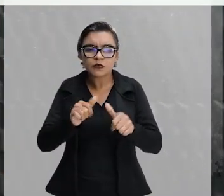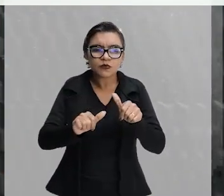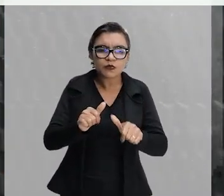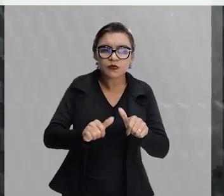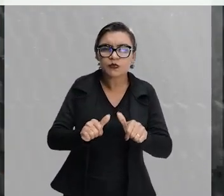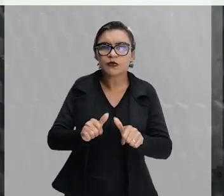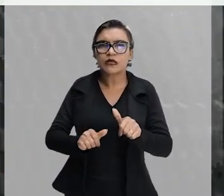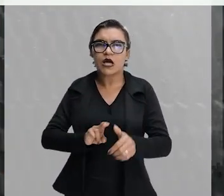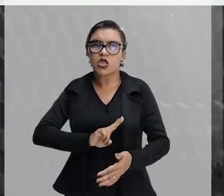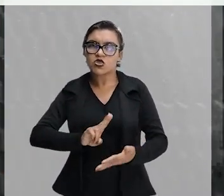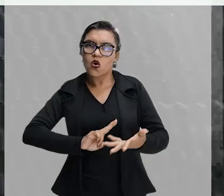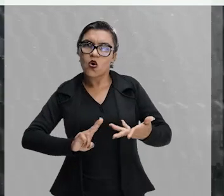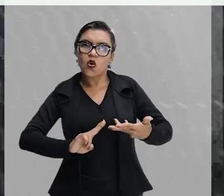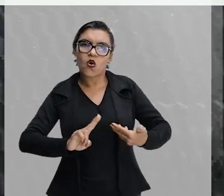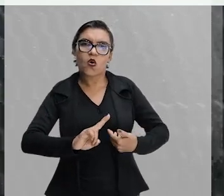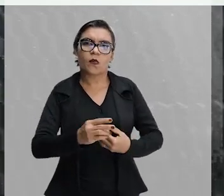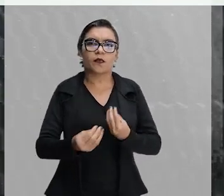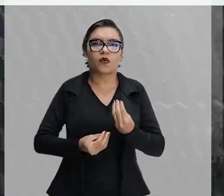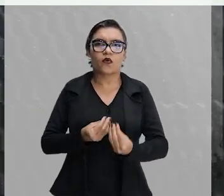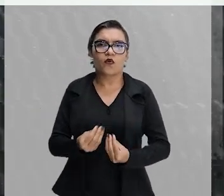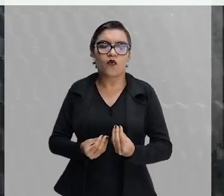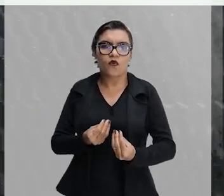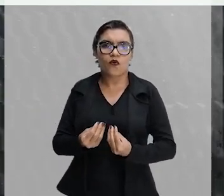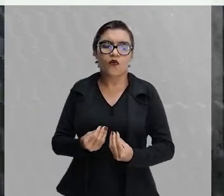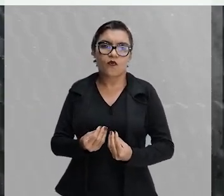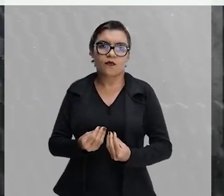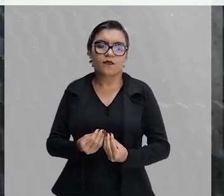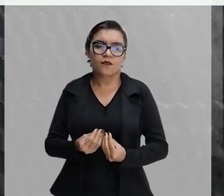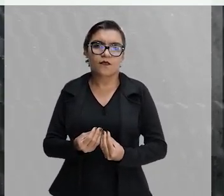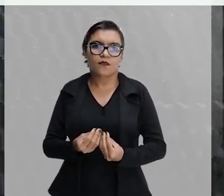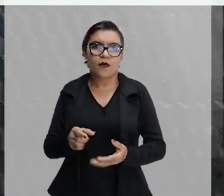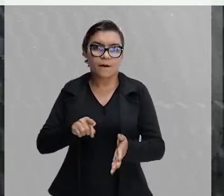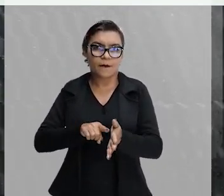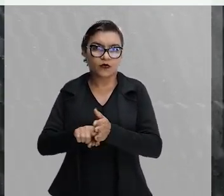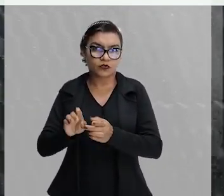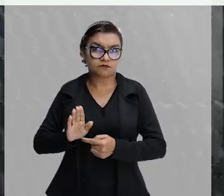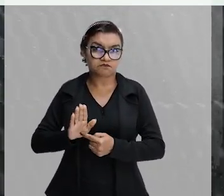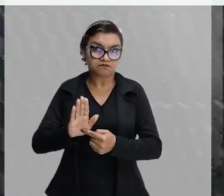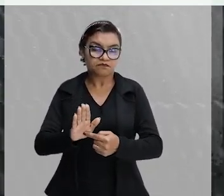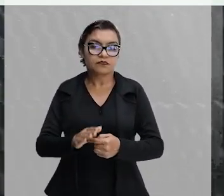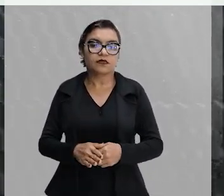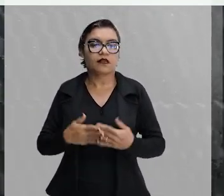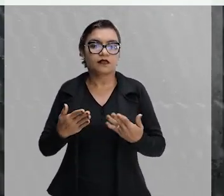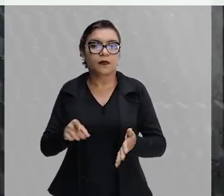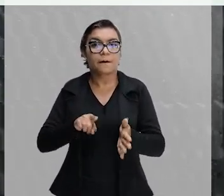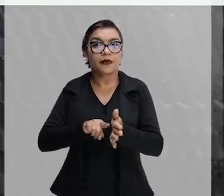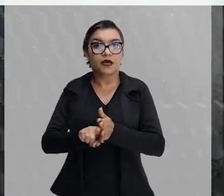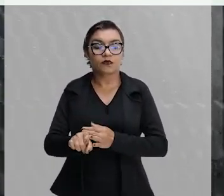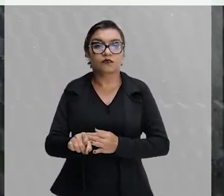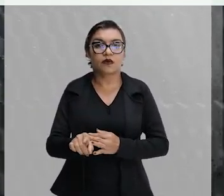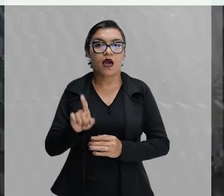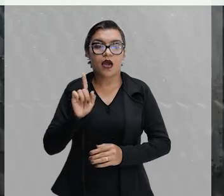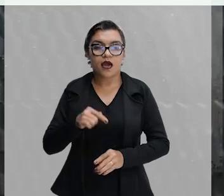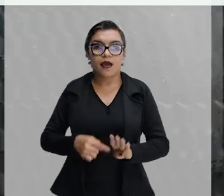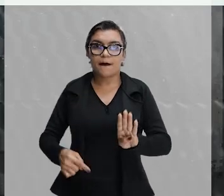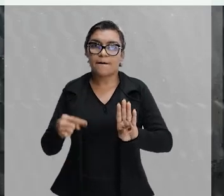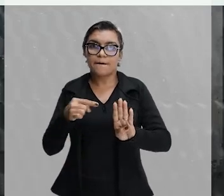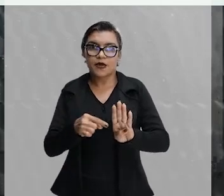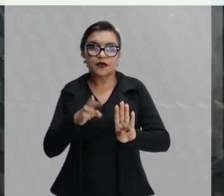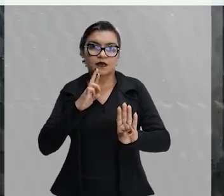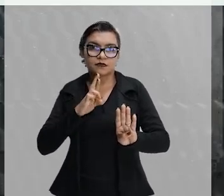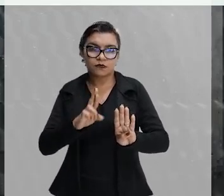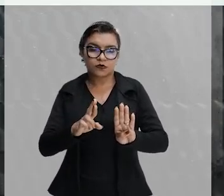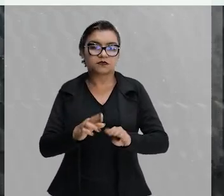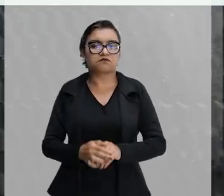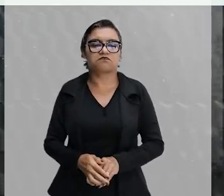essas denominações, né, e de que forma que elas vão estar dispostas na questão, ok? Então, a questão 1, resposta a letra B. Né? Questão fácil, questão